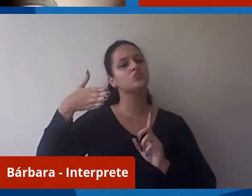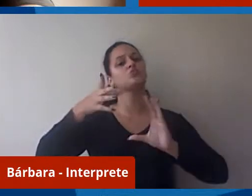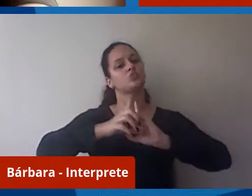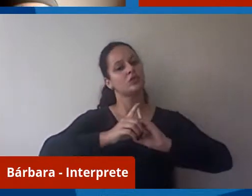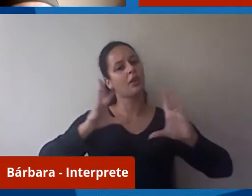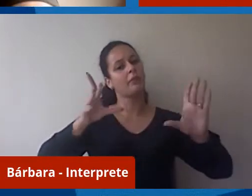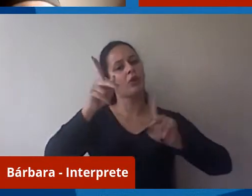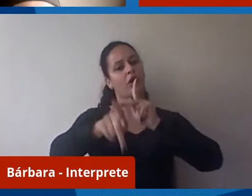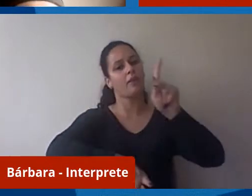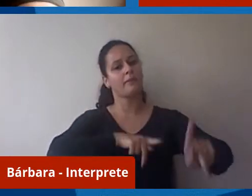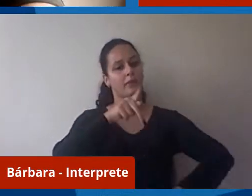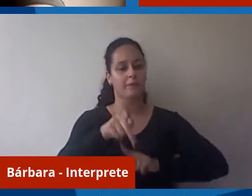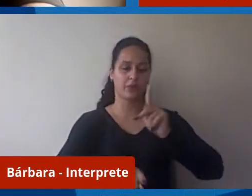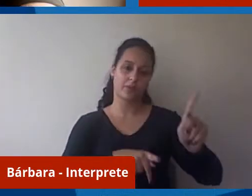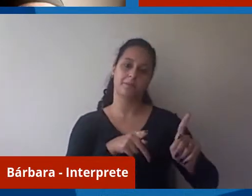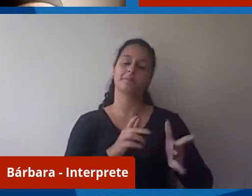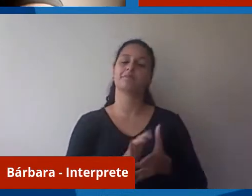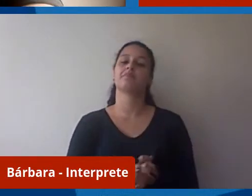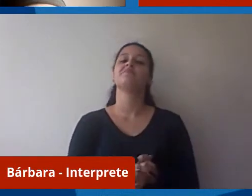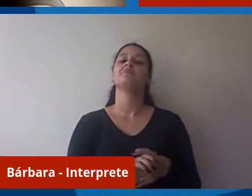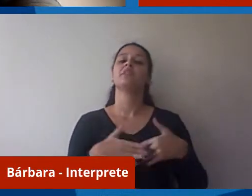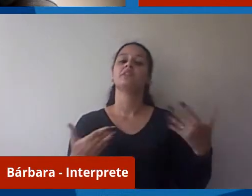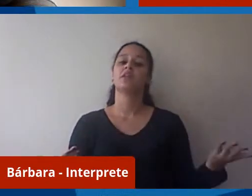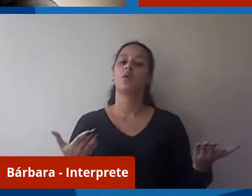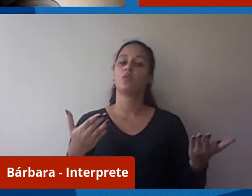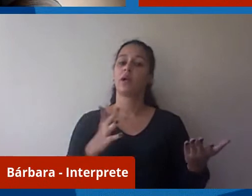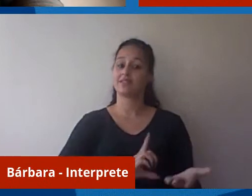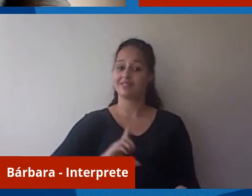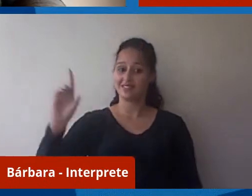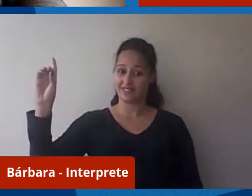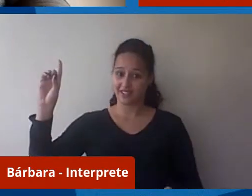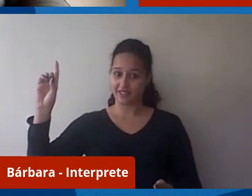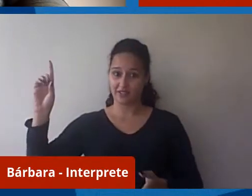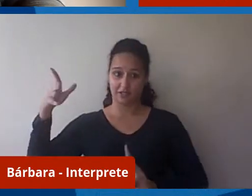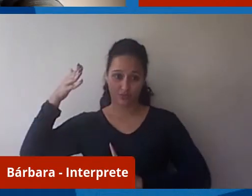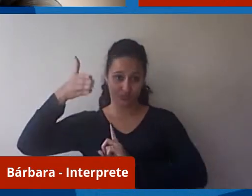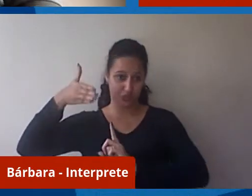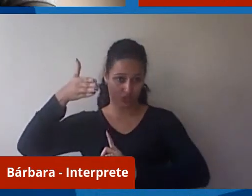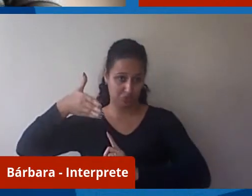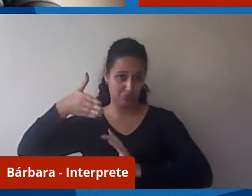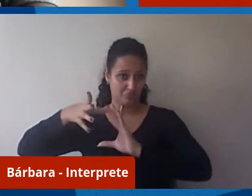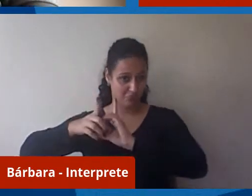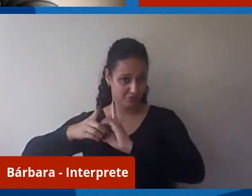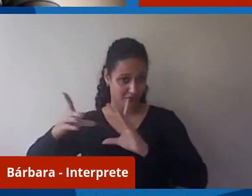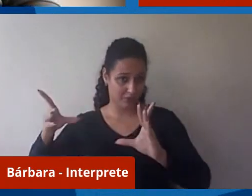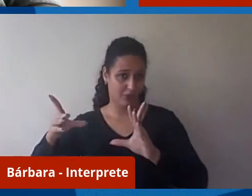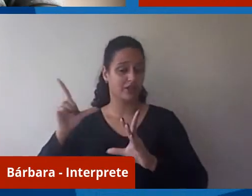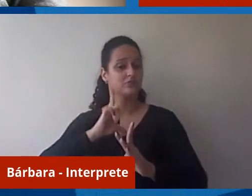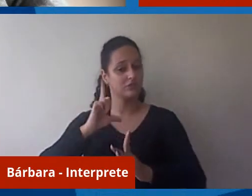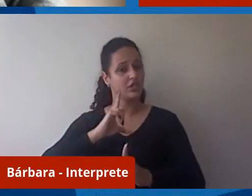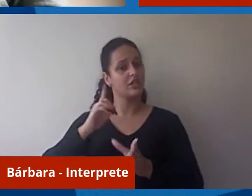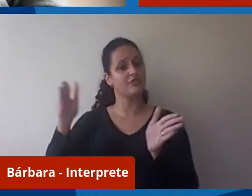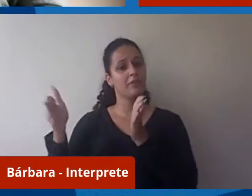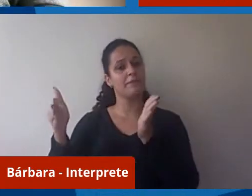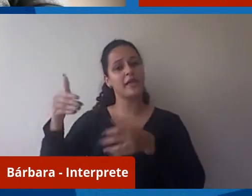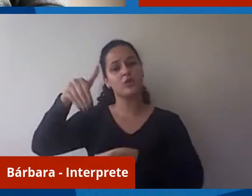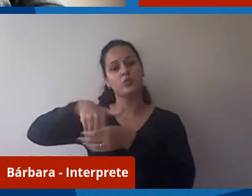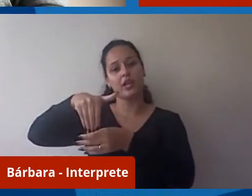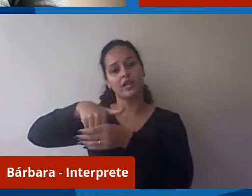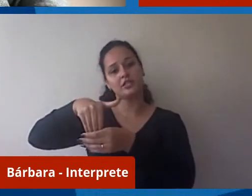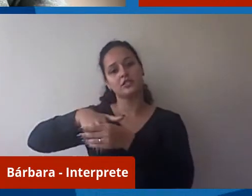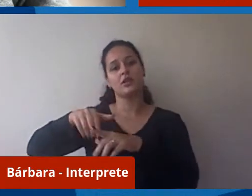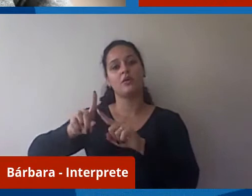teve na eleição, mais um discurso de desqualificar a política do que um discurso